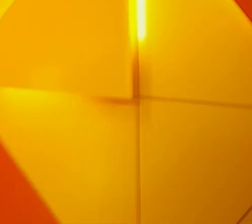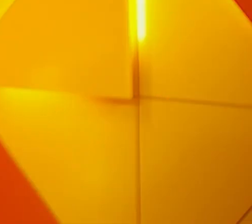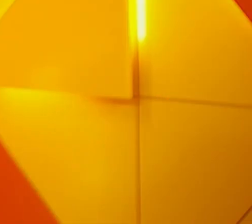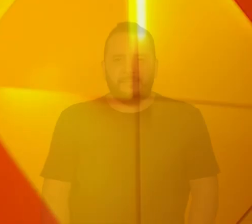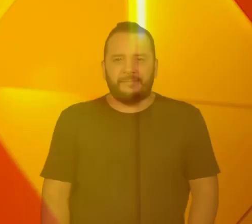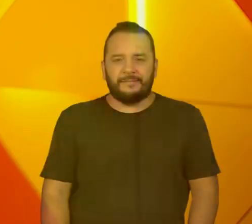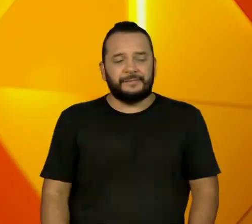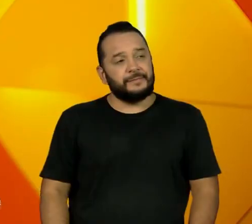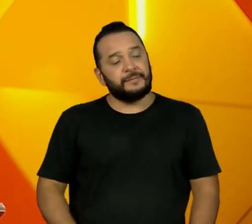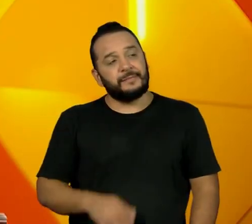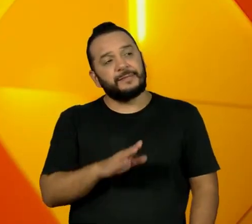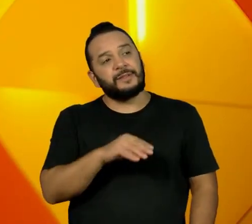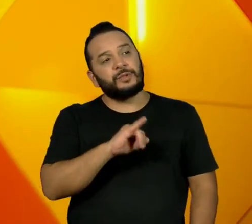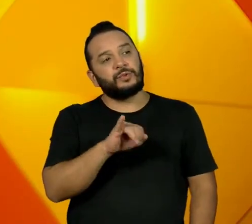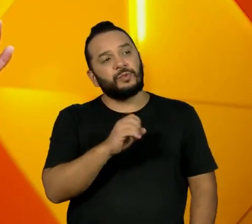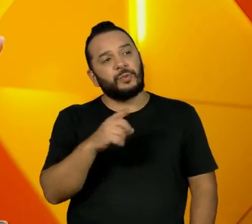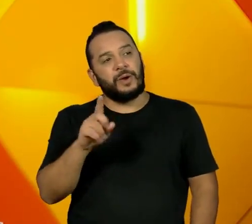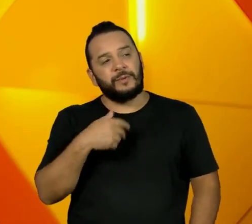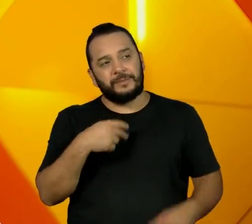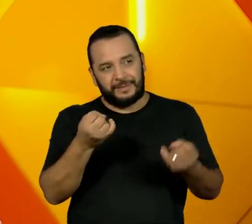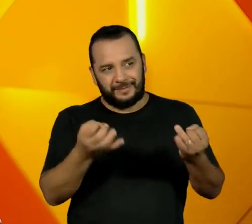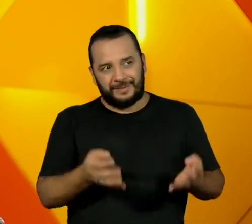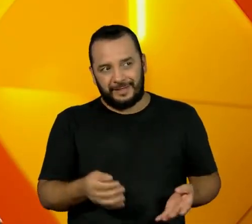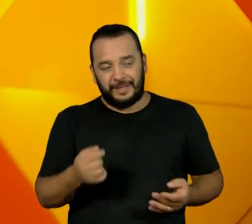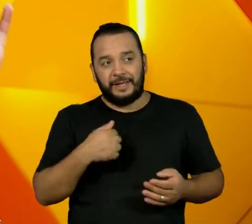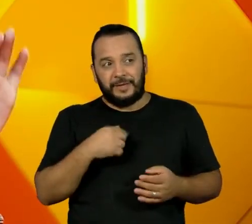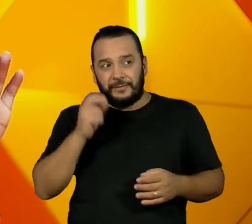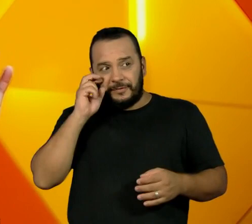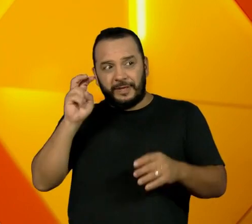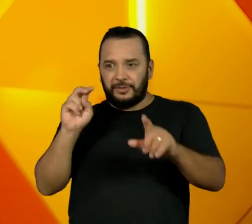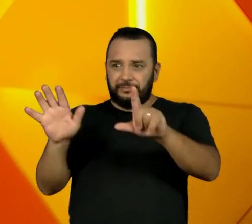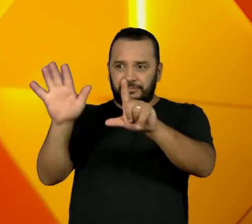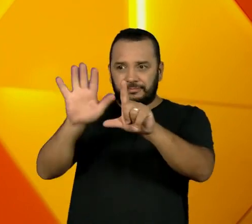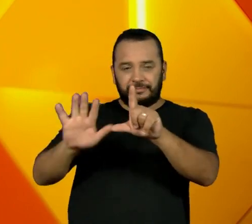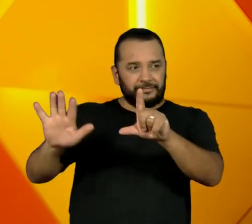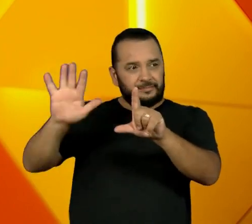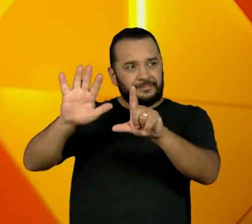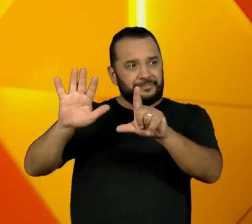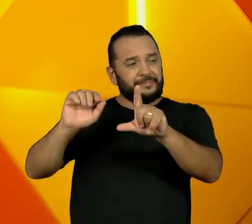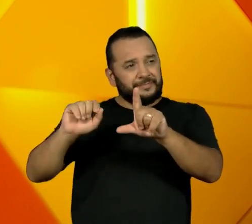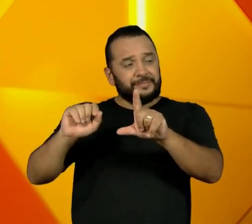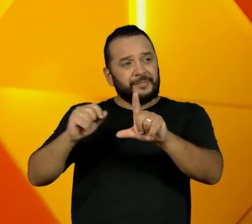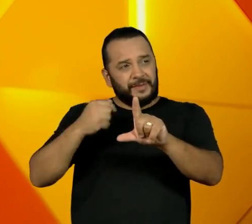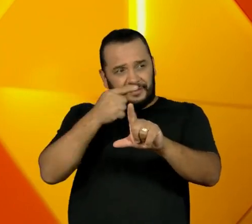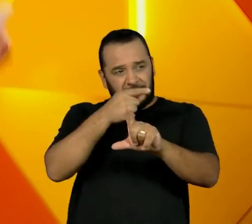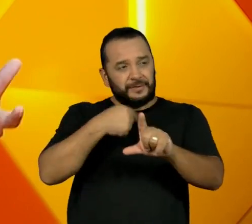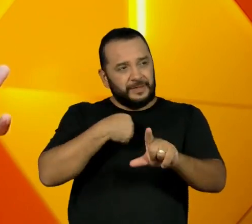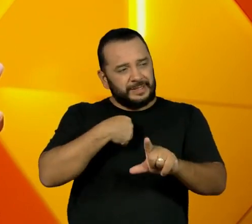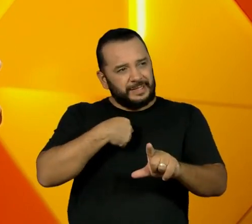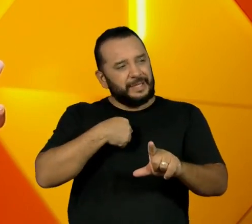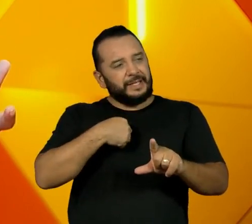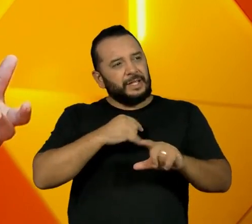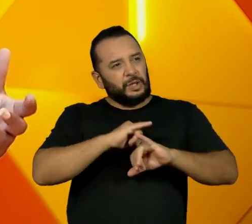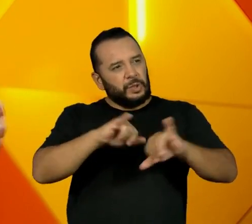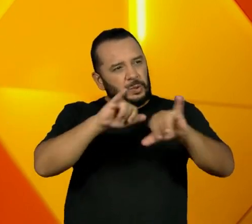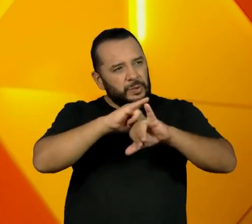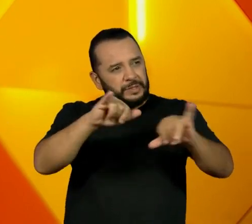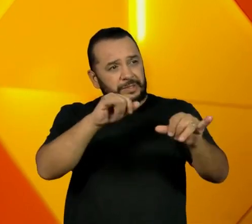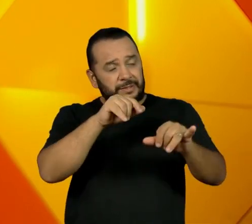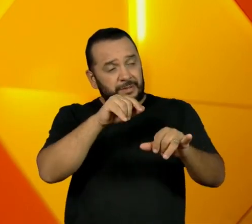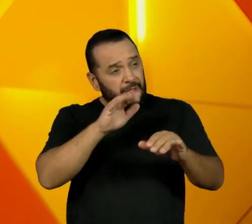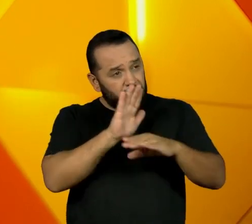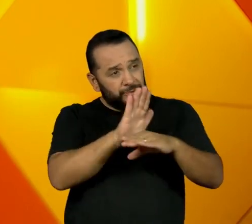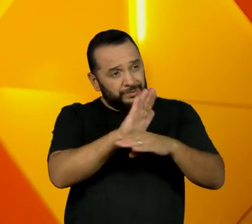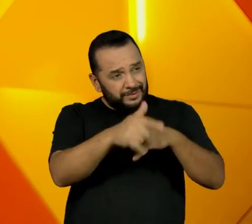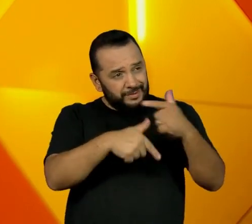Ô, João, e me conta, eu acompanho os portais e eu sempre vejo você sendo notícia por lá. Você viu, Me fala, isso alavanca a sua carreira? Como